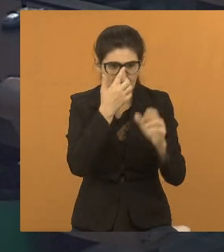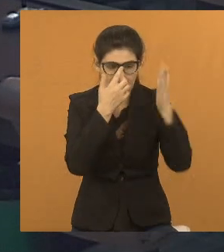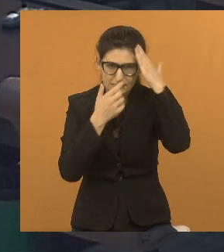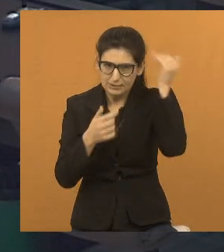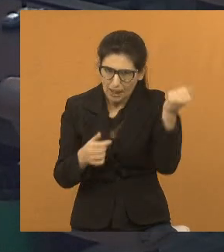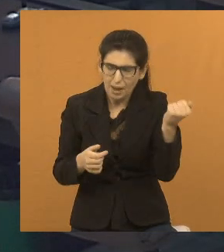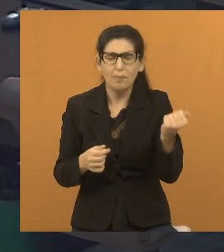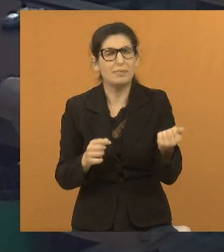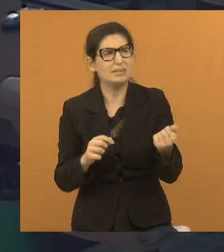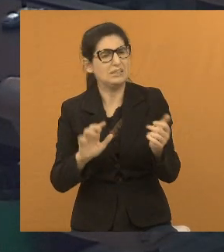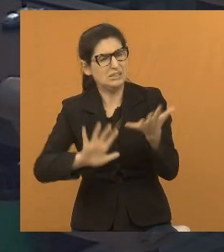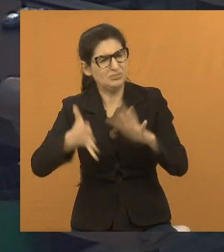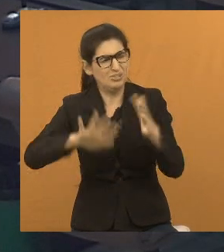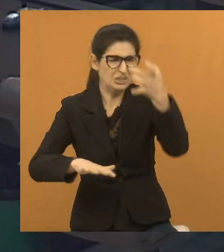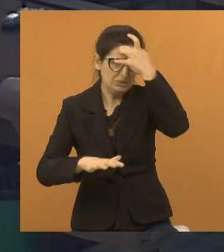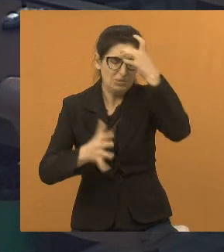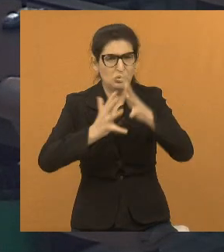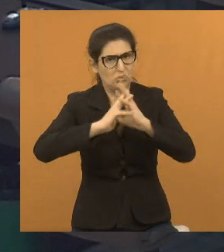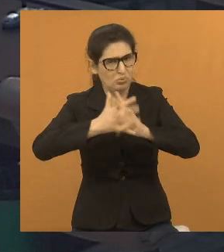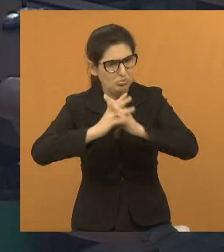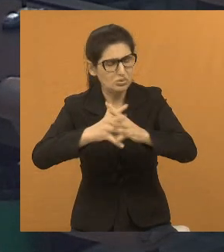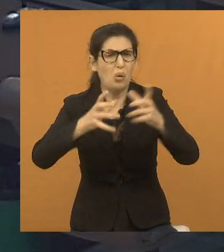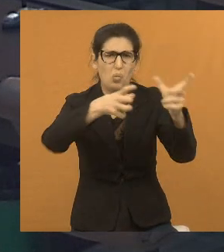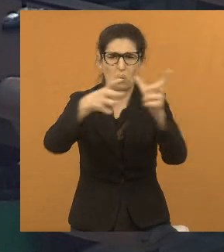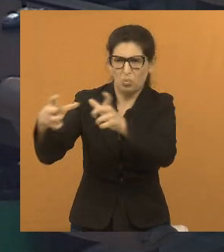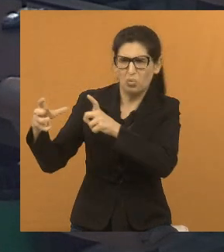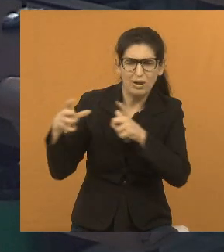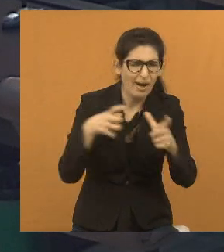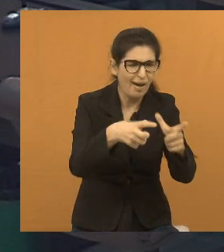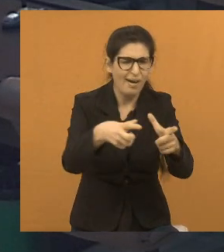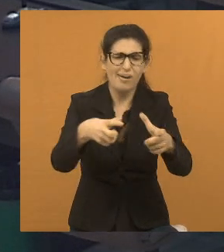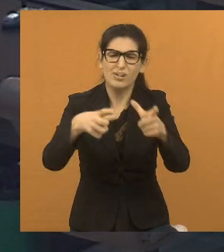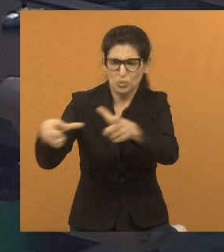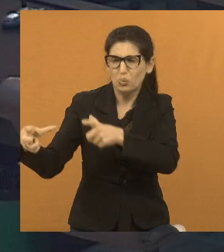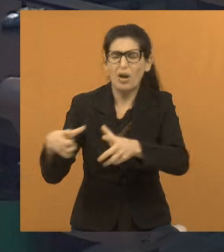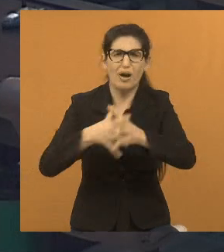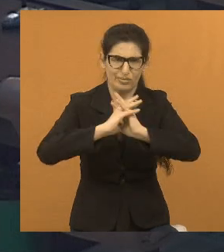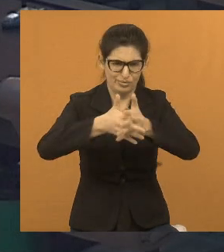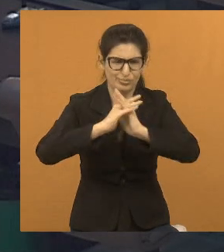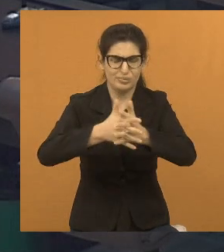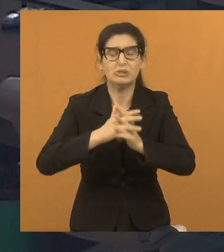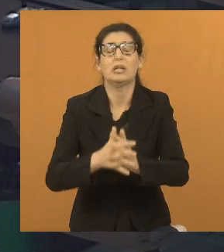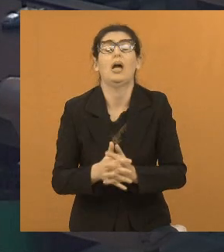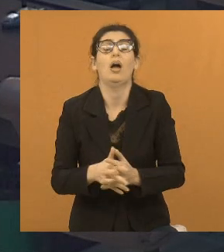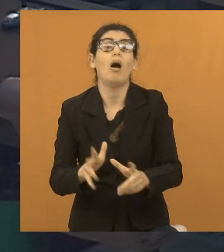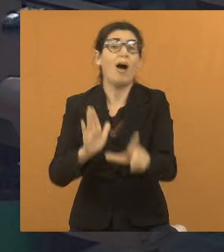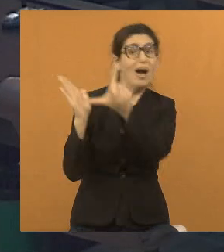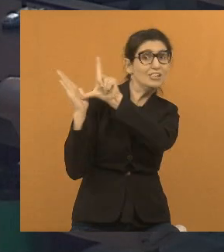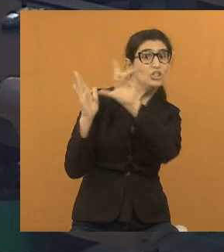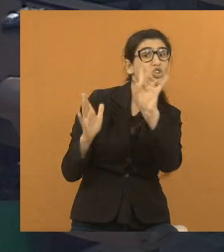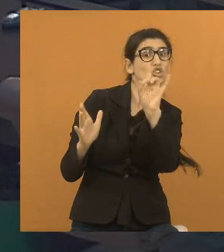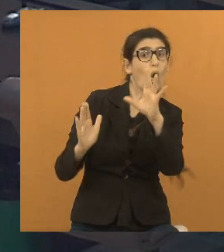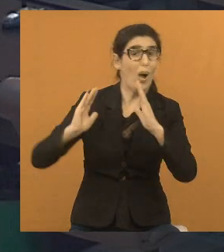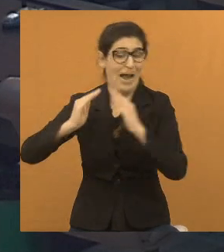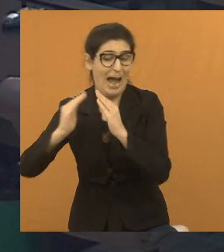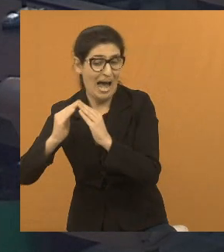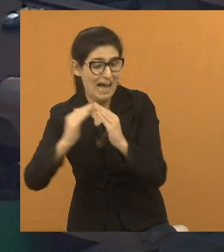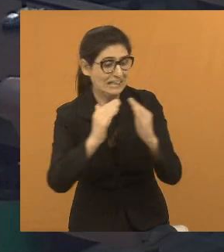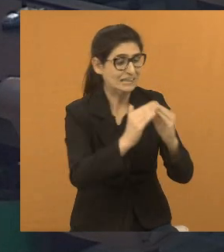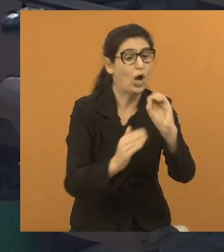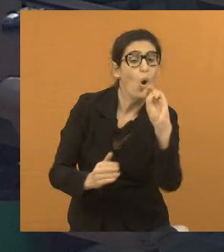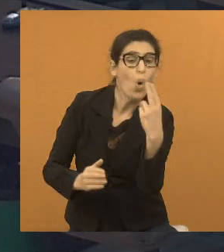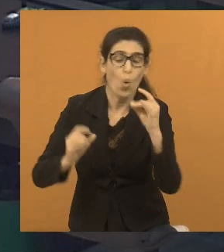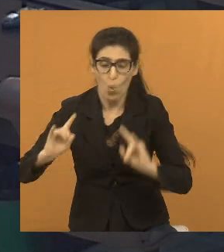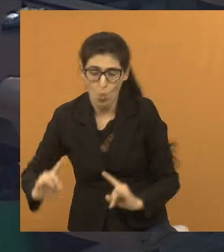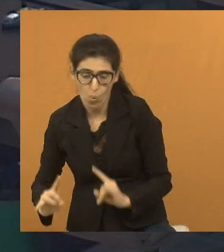alguns conflitos em alguns locais onde eram estritamente residenciais, tá?